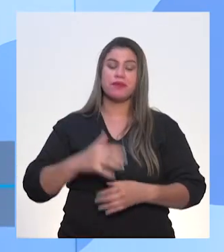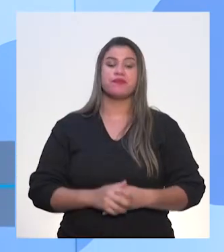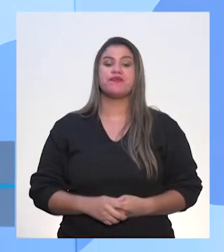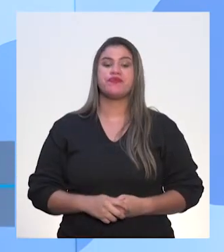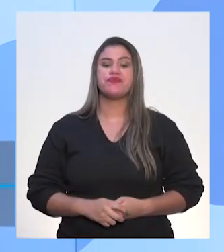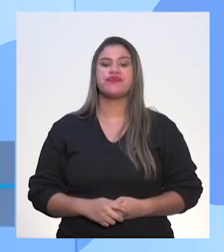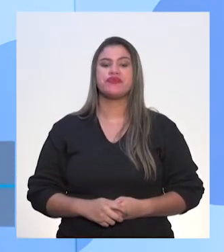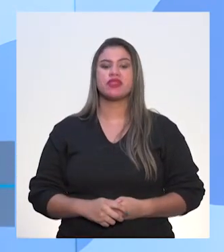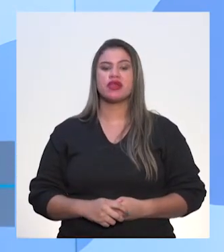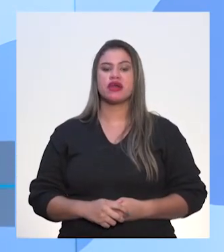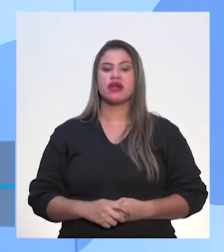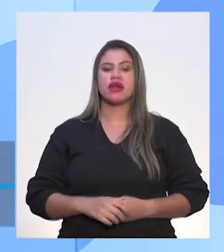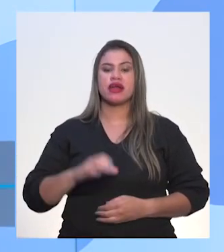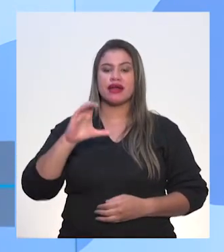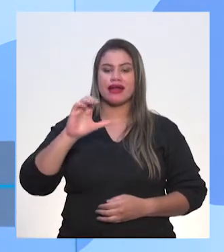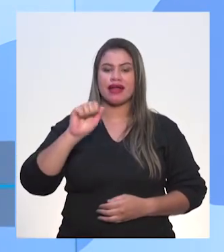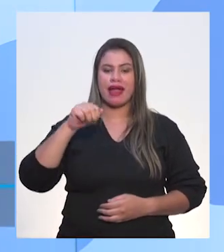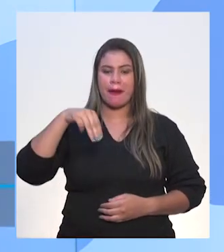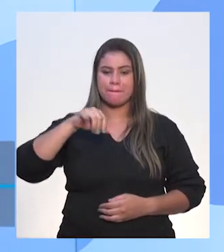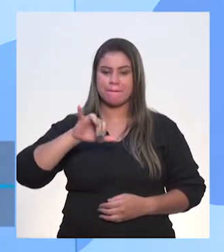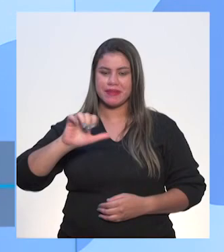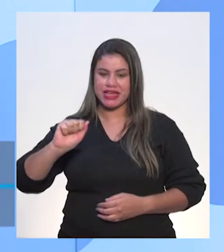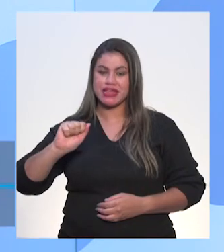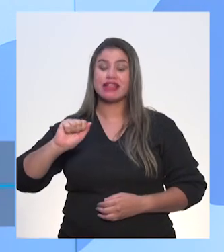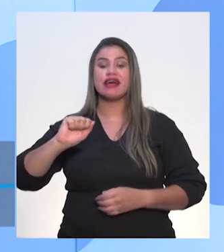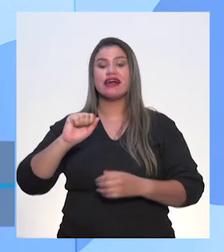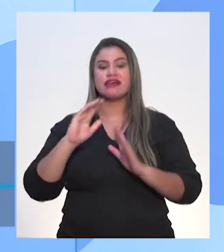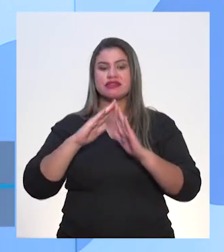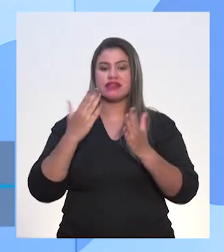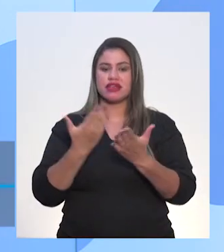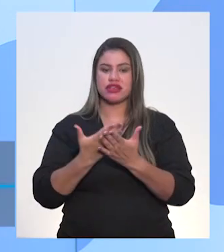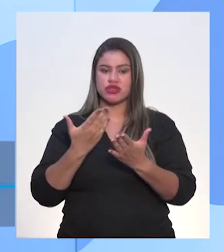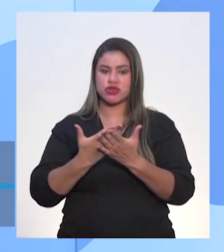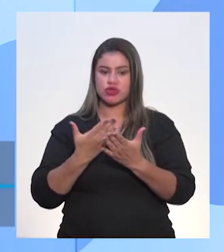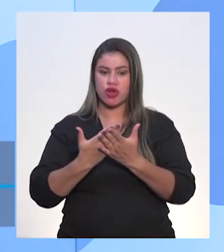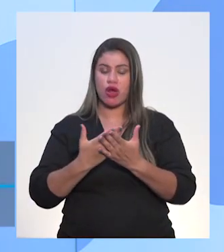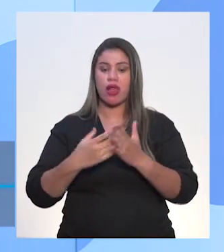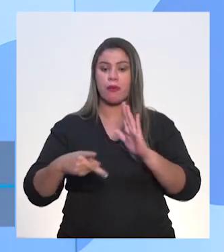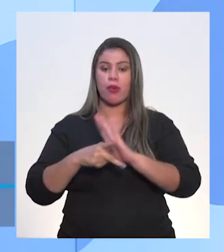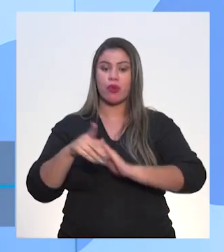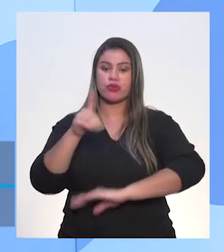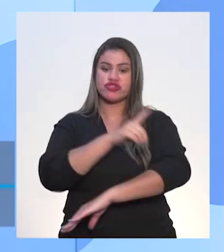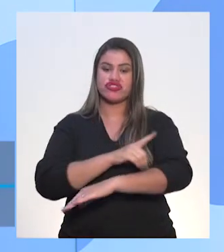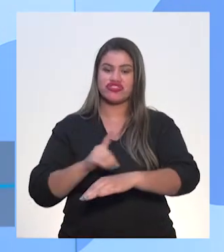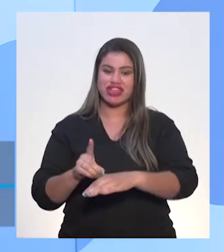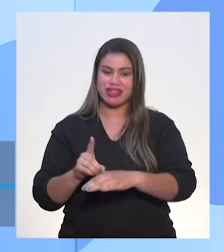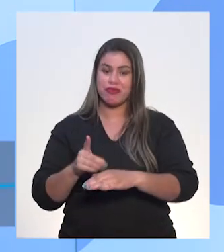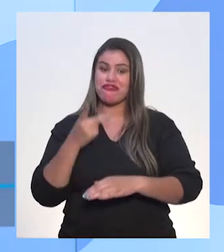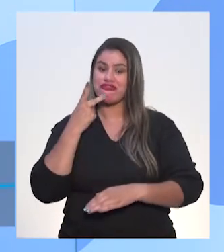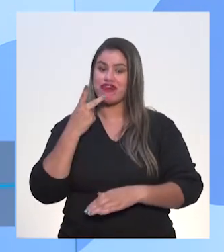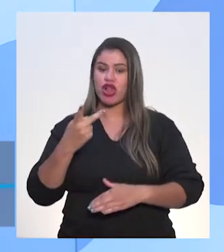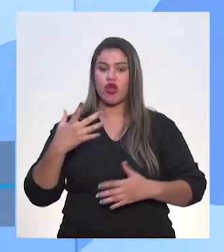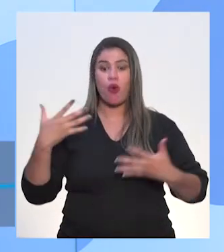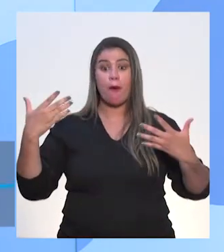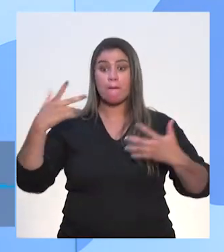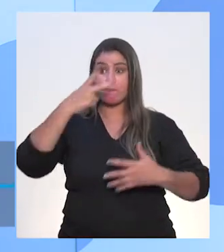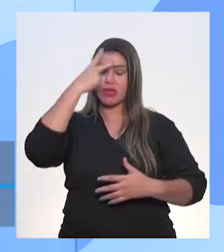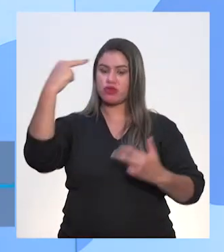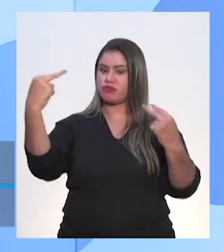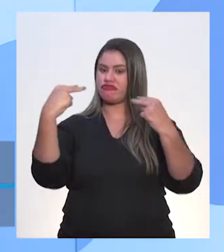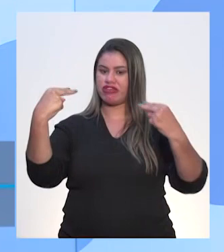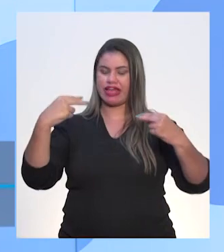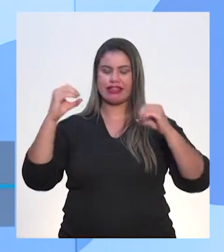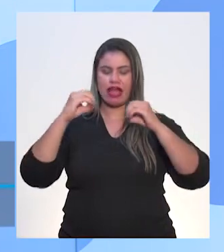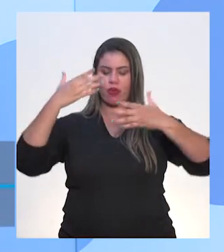chat como por exemplo a estudante Camila da escola Adelson de Souza Cunha de Diadema que dizem gostaria de ser invisível